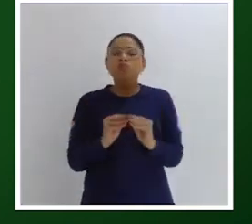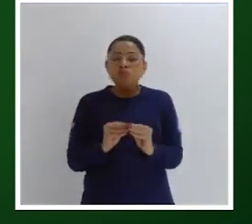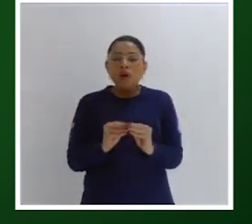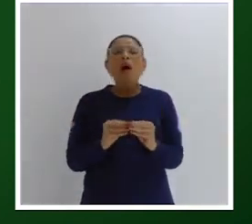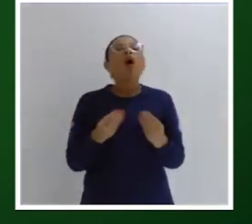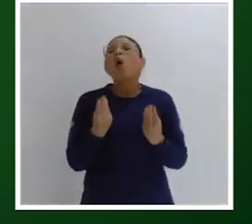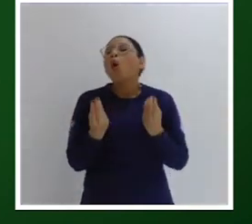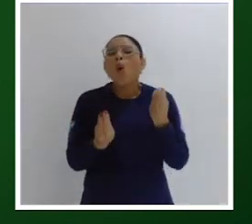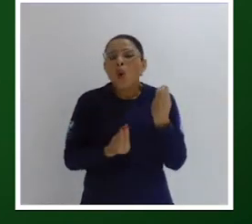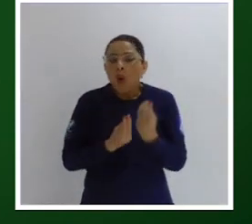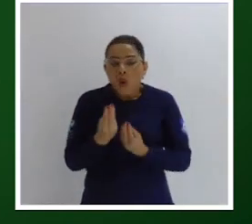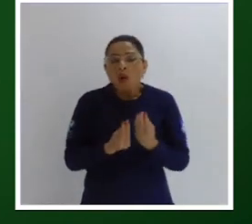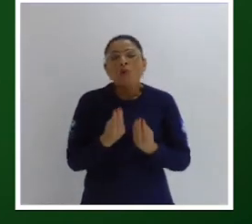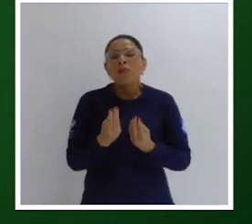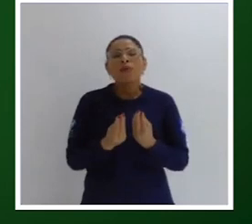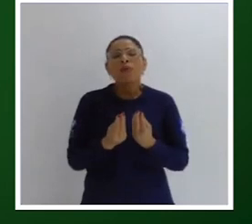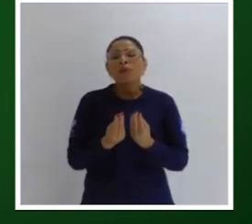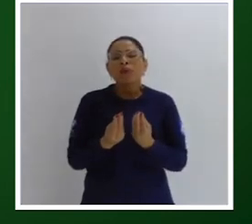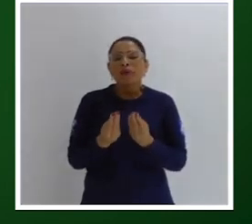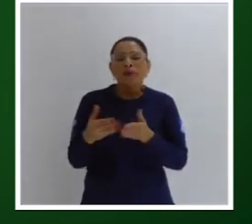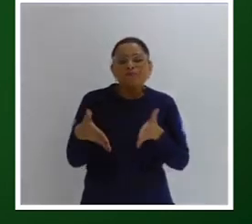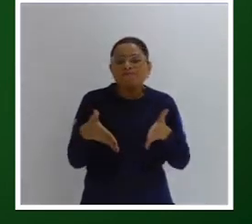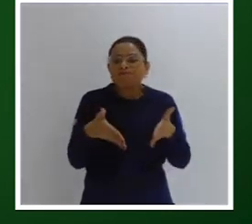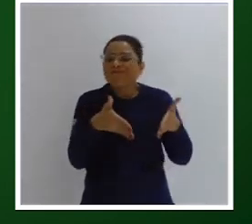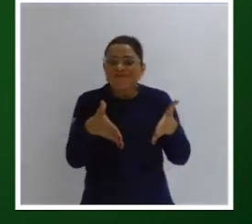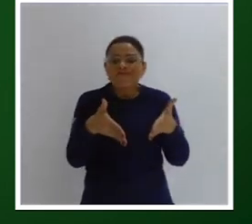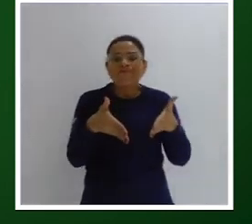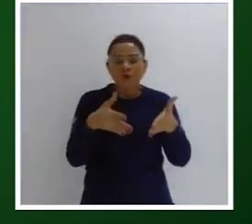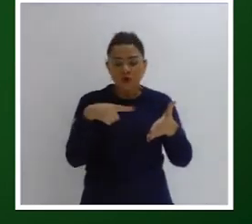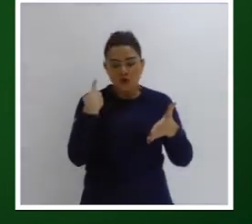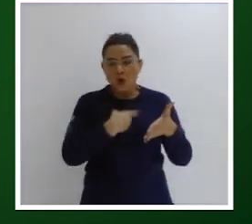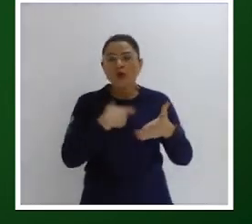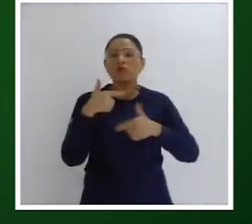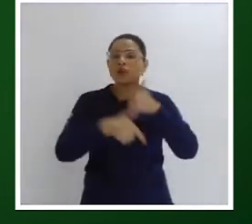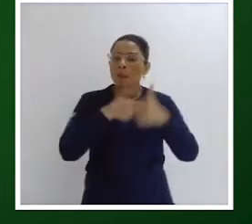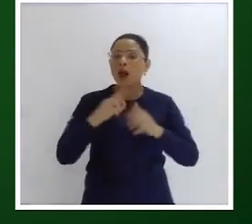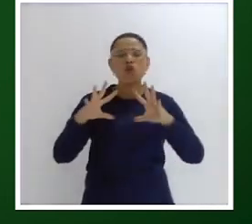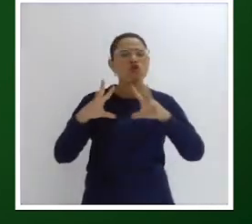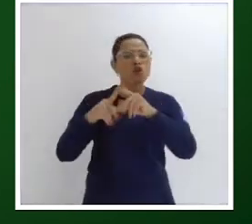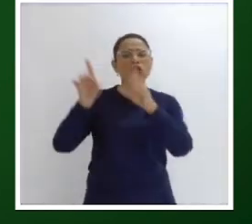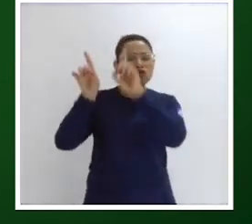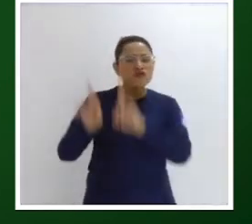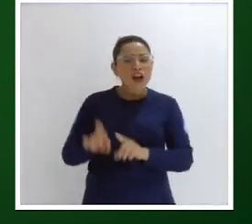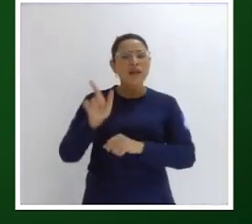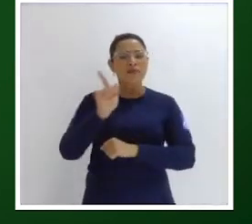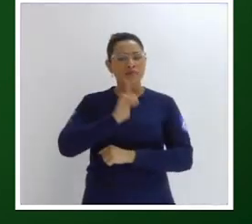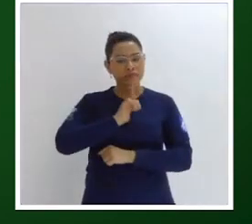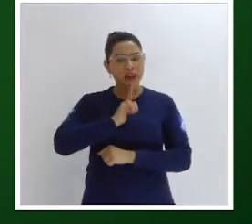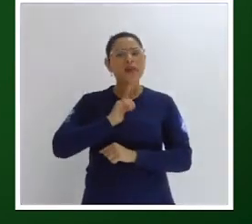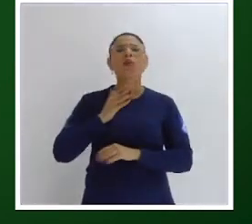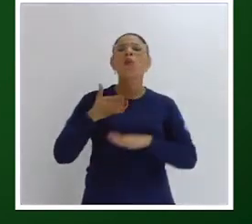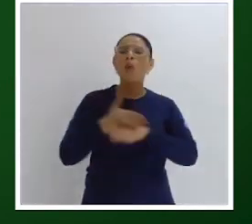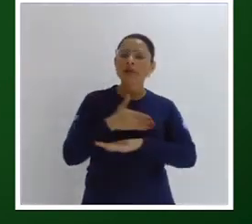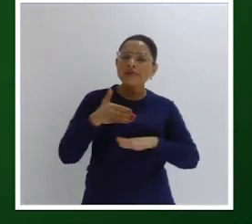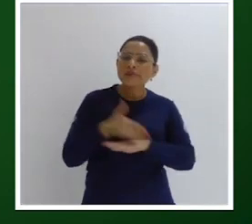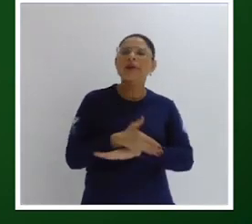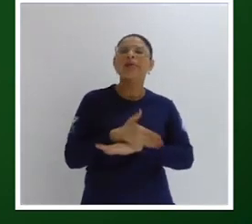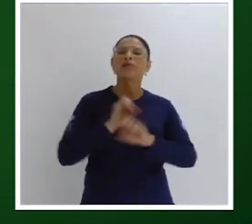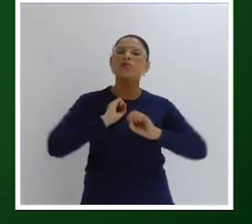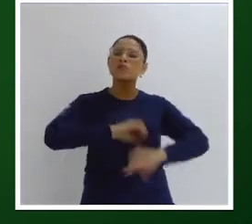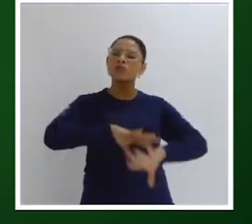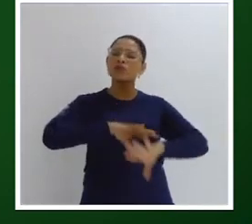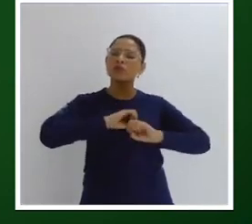as premissas que norteiam o nosso trabalho que todos têm o direito ao acesso à educação